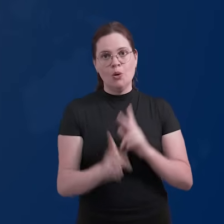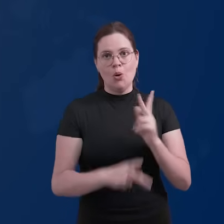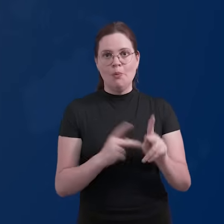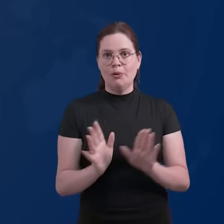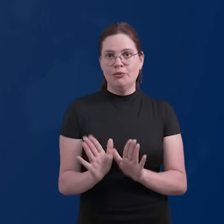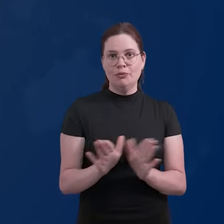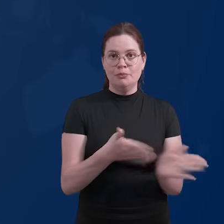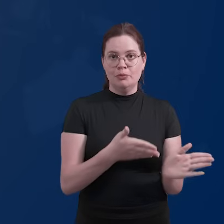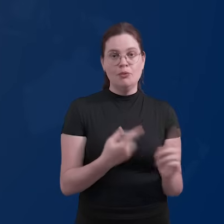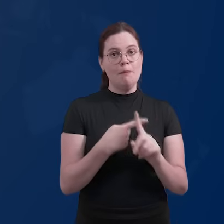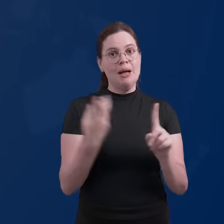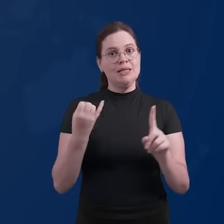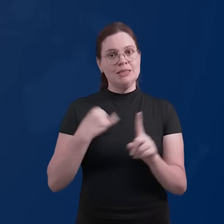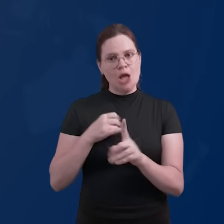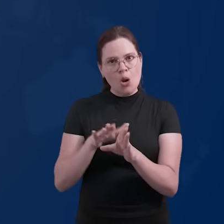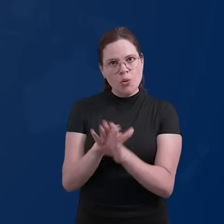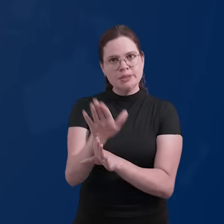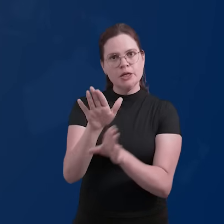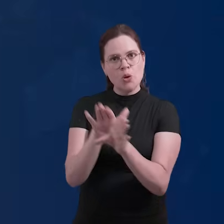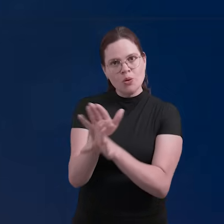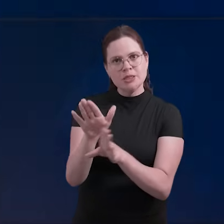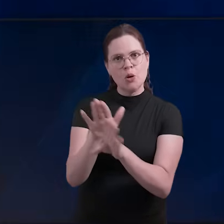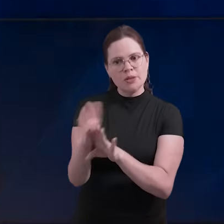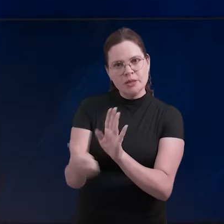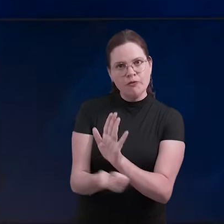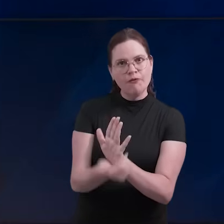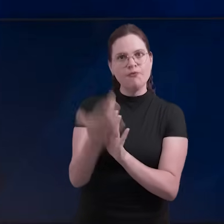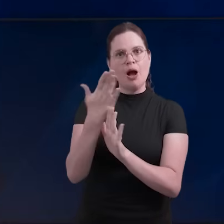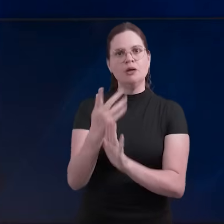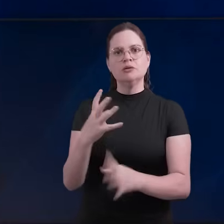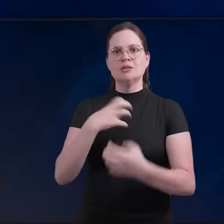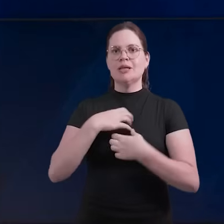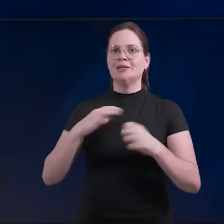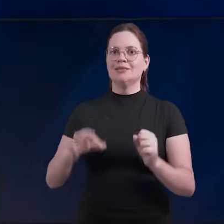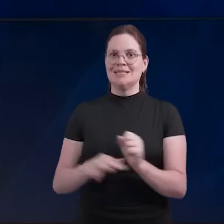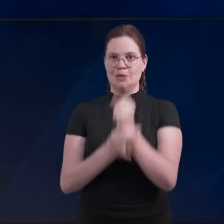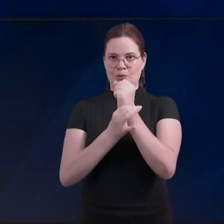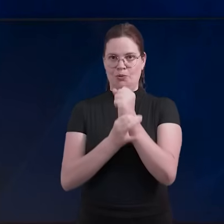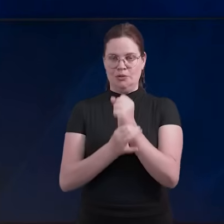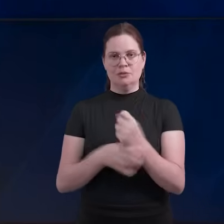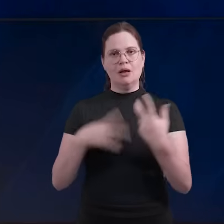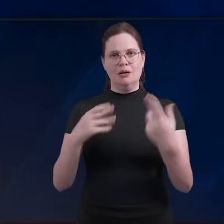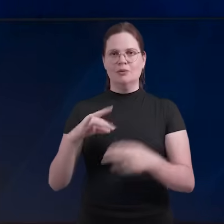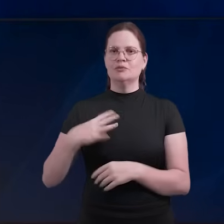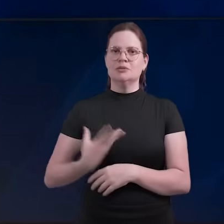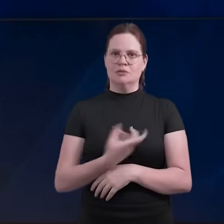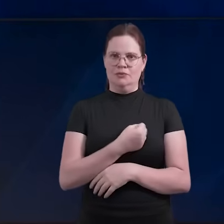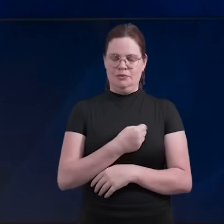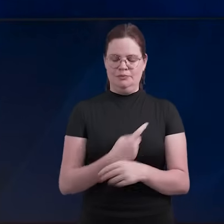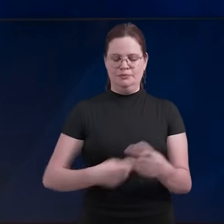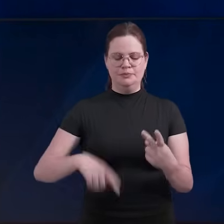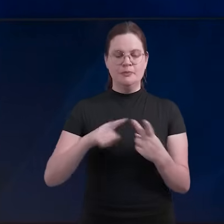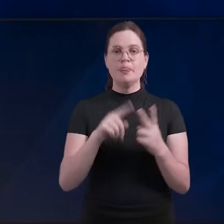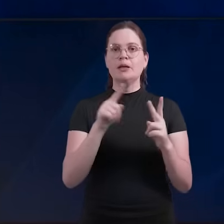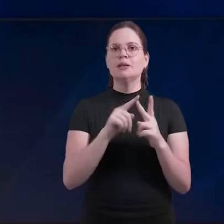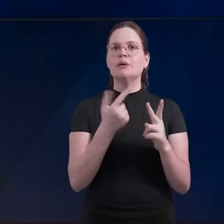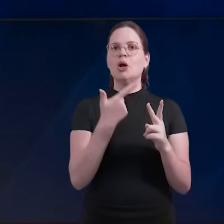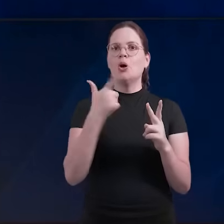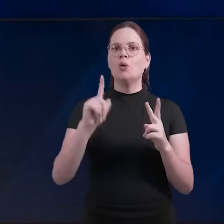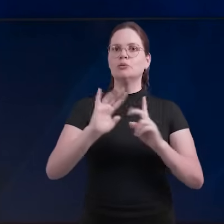dos conselhos há segurança. Aqui está a palavra salvação. Temos outro sentido também da palavra salvação, que